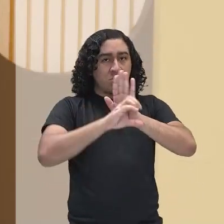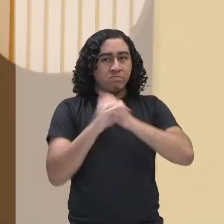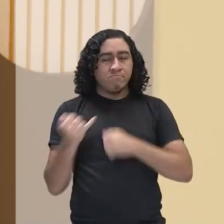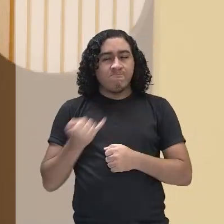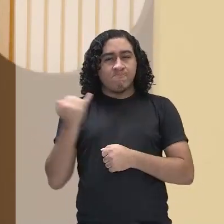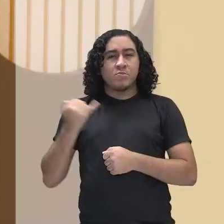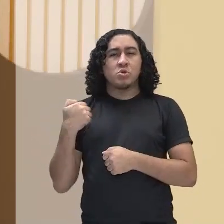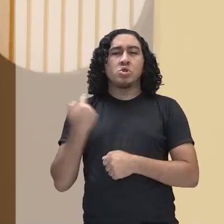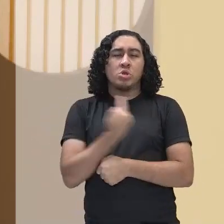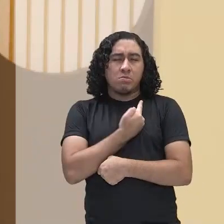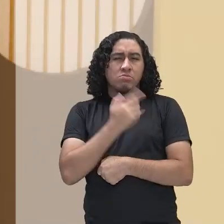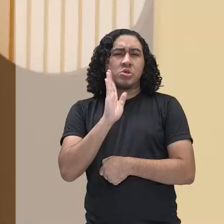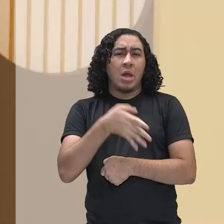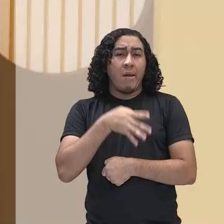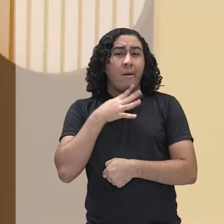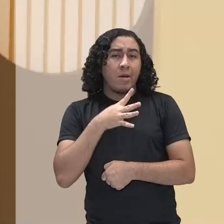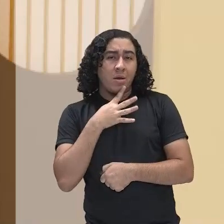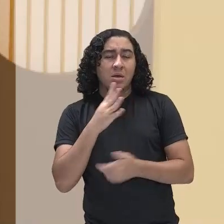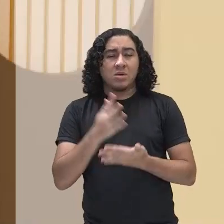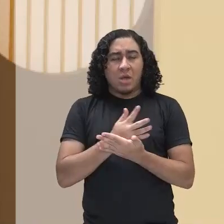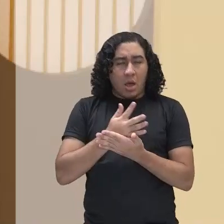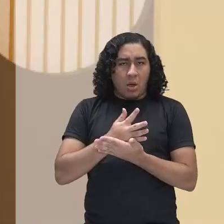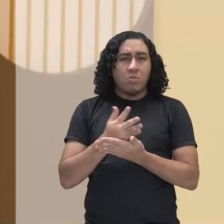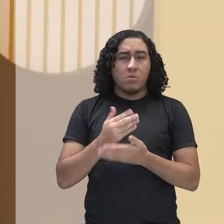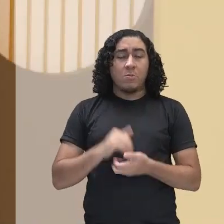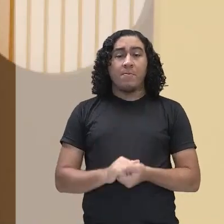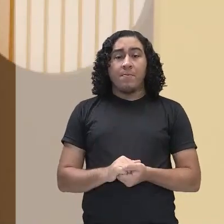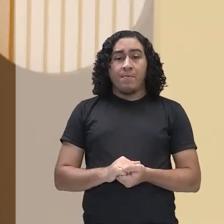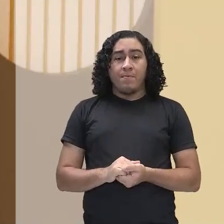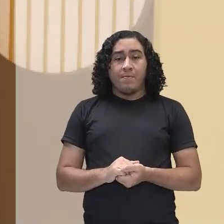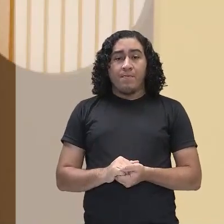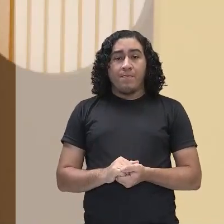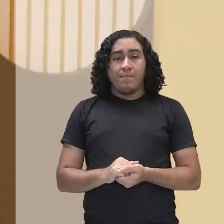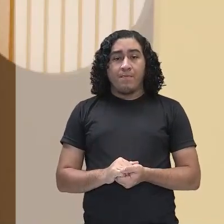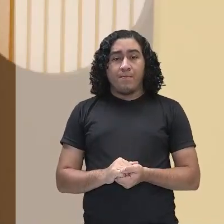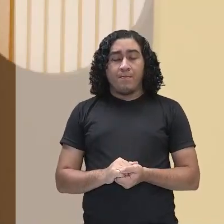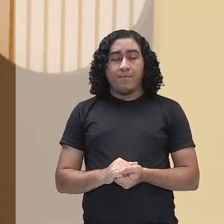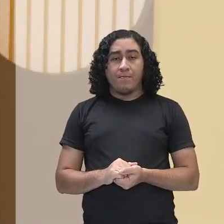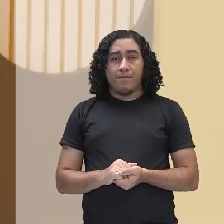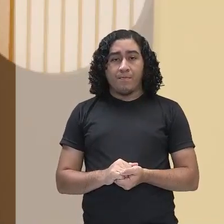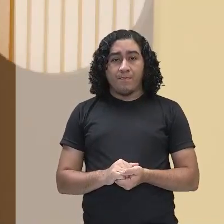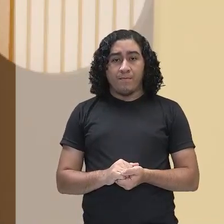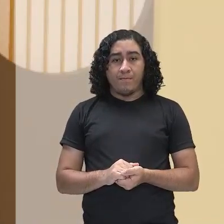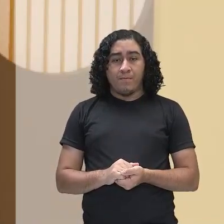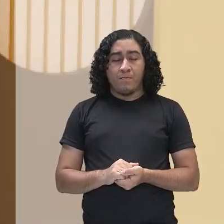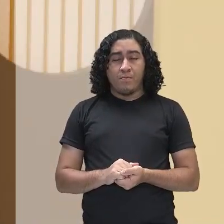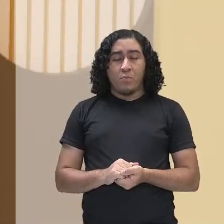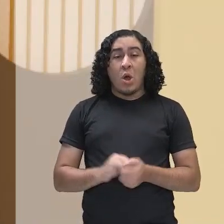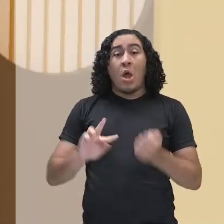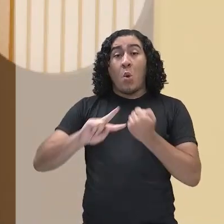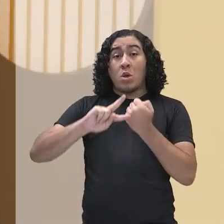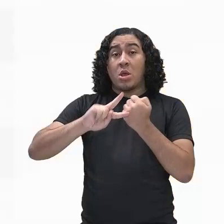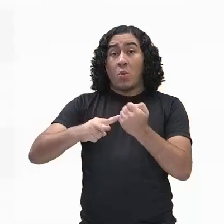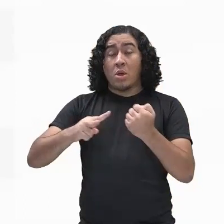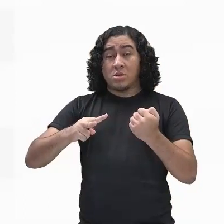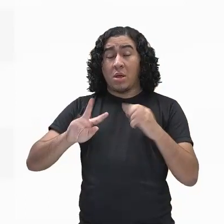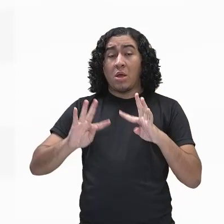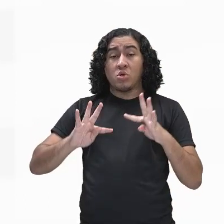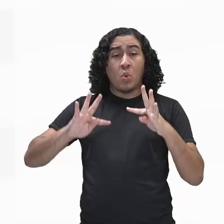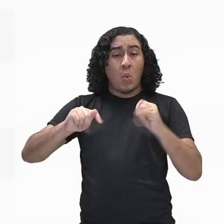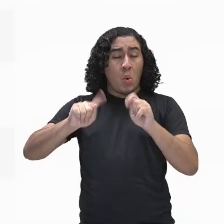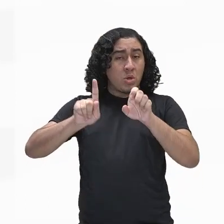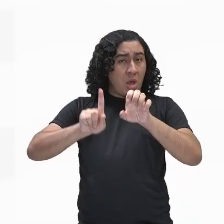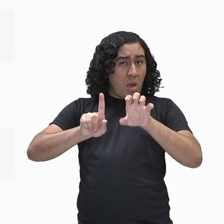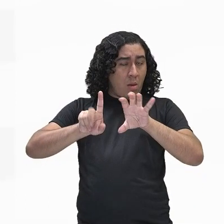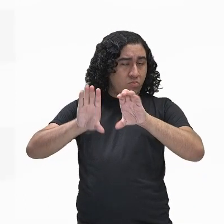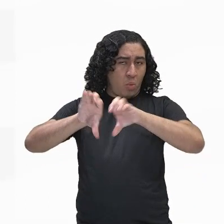nós talvez já tenhamos visto em algum momento é os impactos que tudo isso produz em nossa comunidade. Olha só, a cartela mostra para a